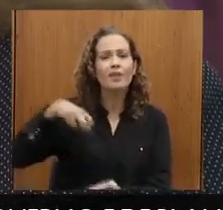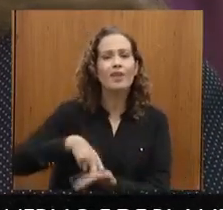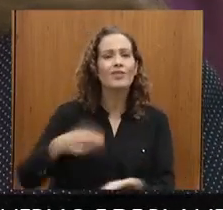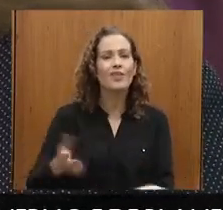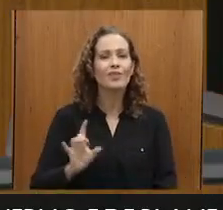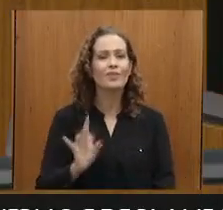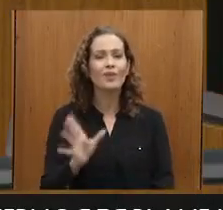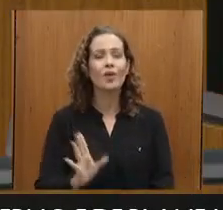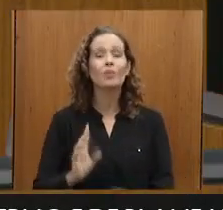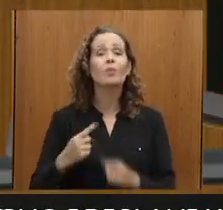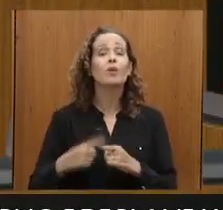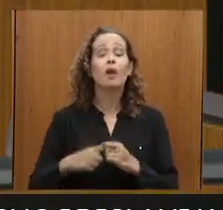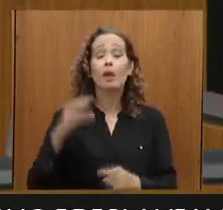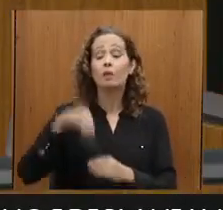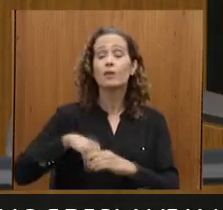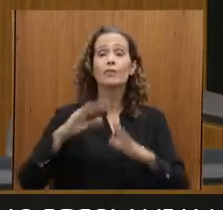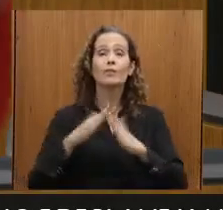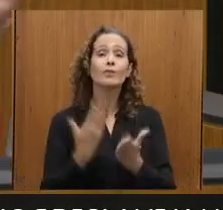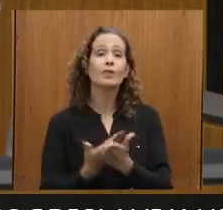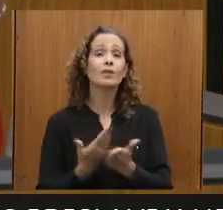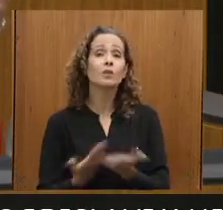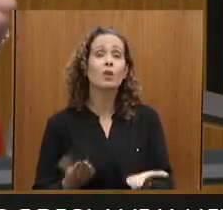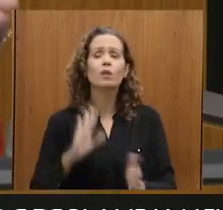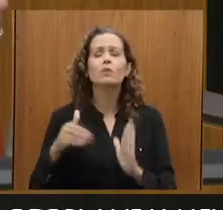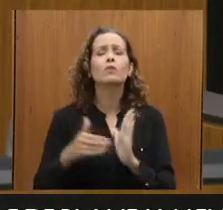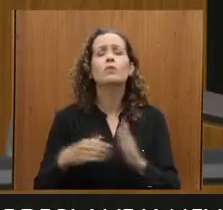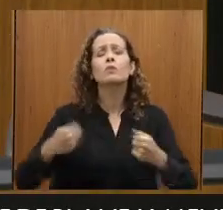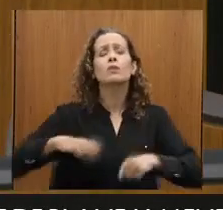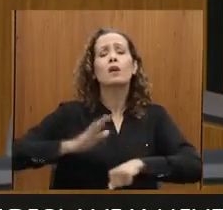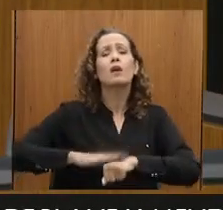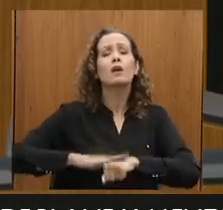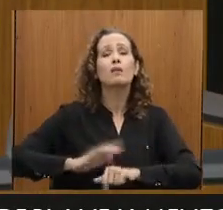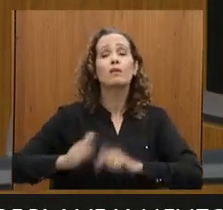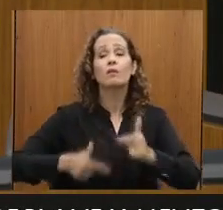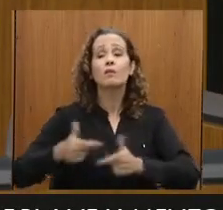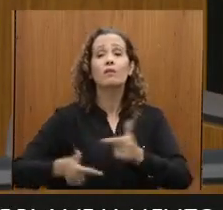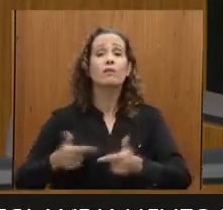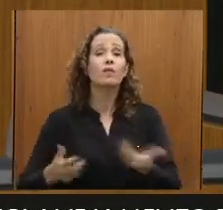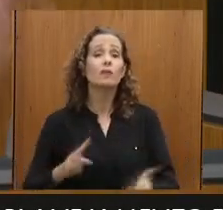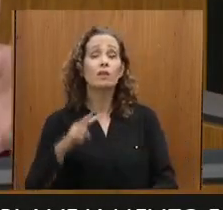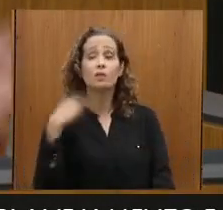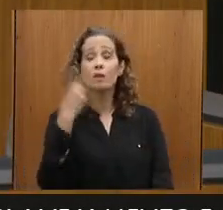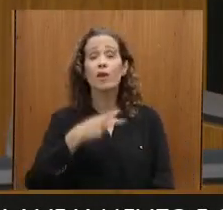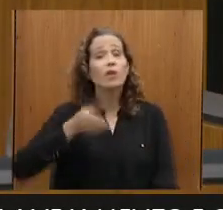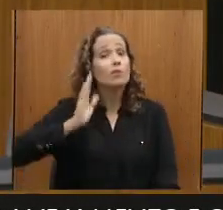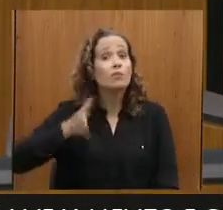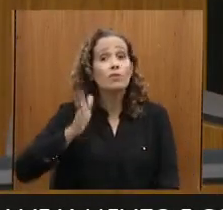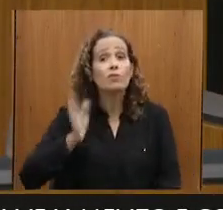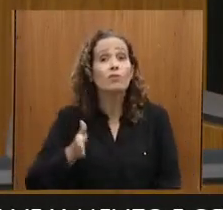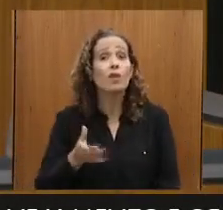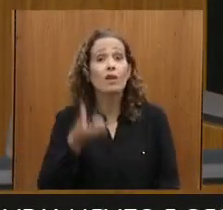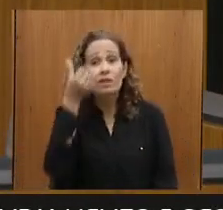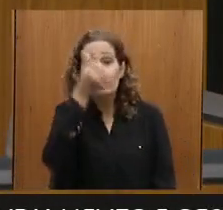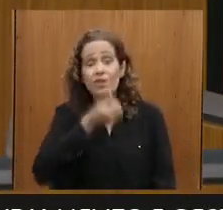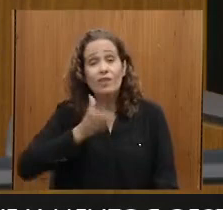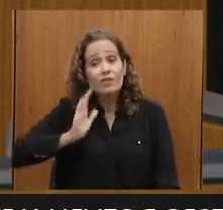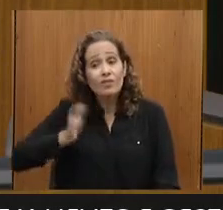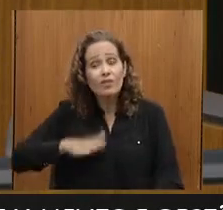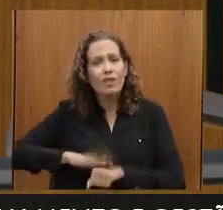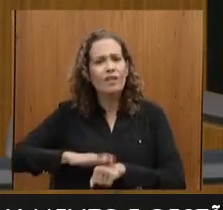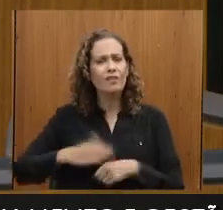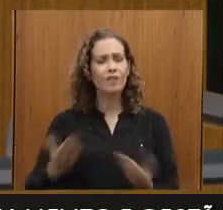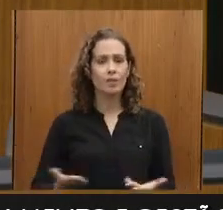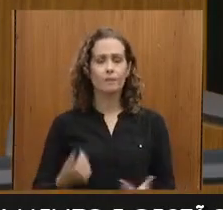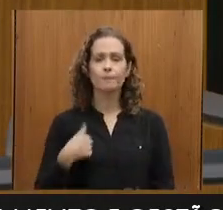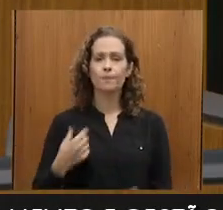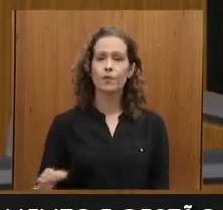elas vão ficar dentro da escola, sendo que tudo que elas tinham para fazer nessas duas horas a mais, elas já fizeram nas seis horas anteriores. Eu vou